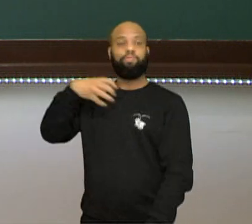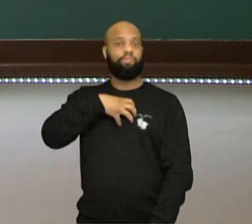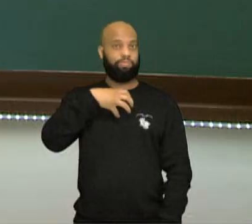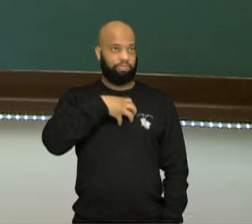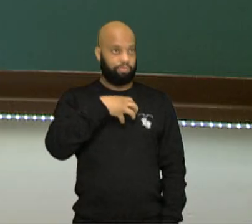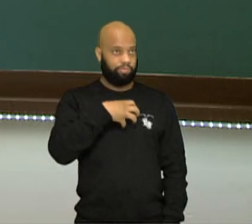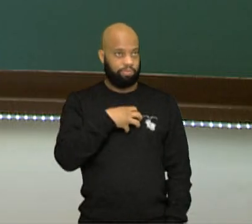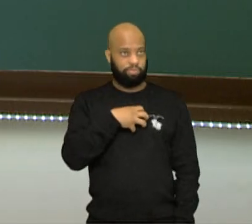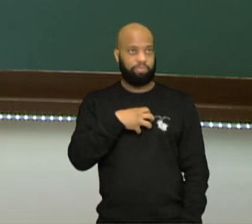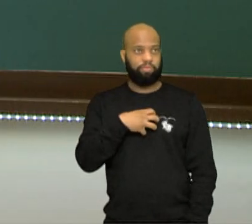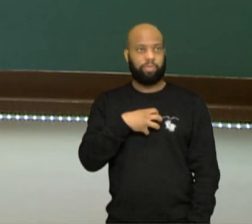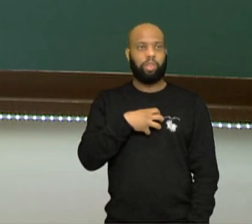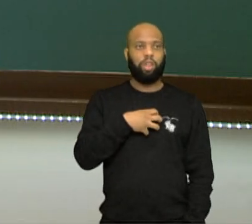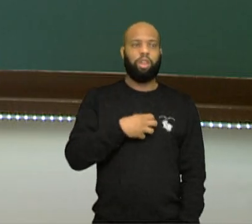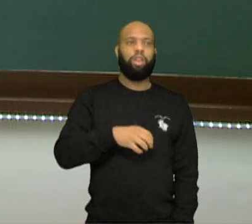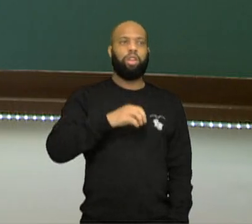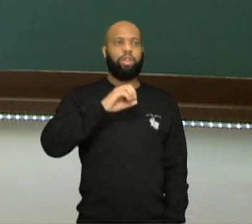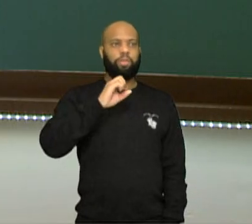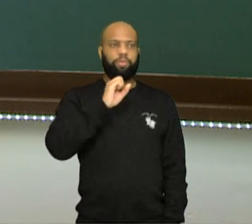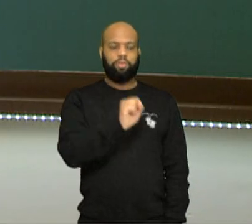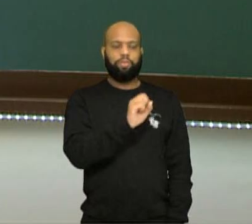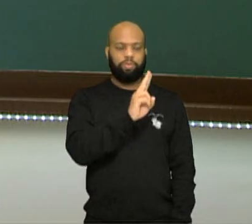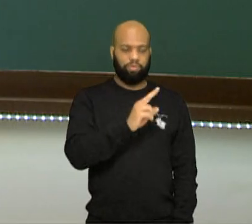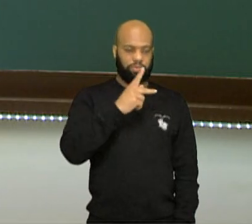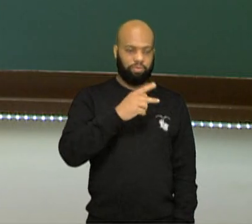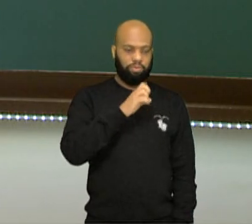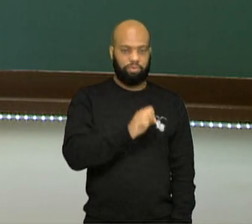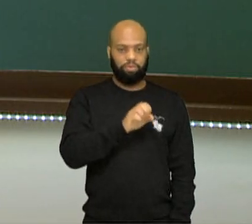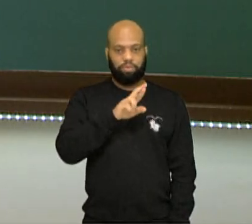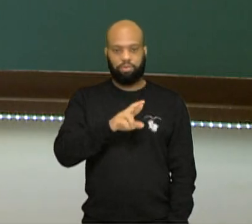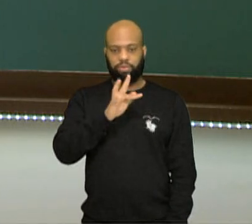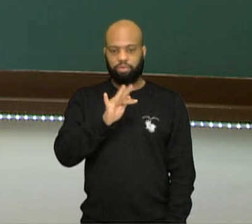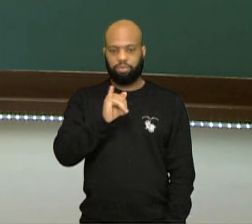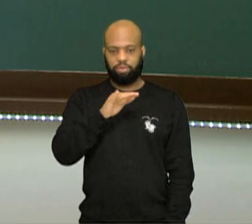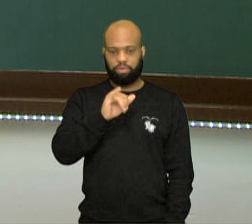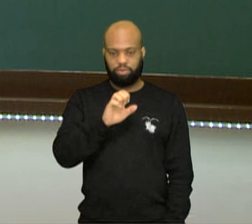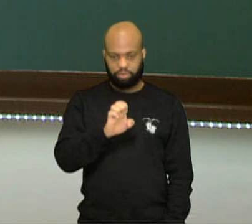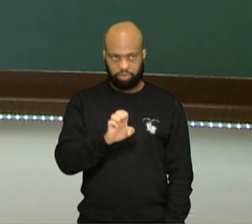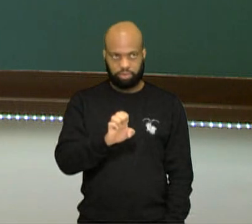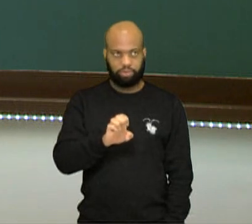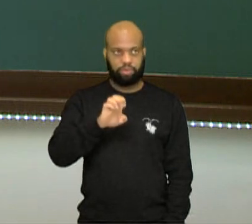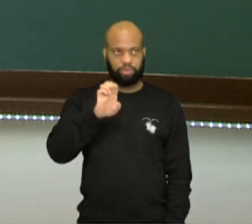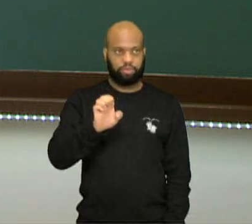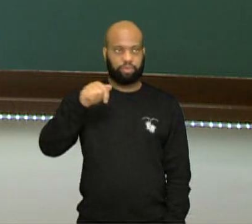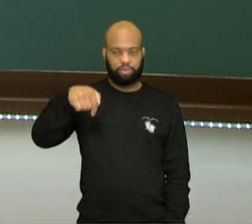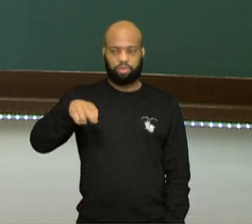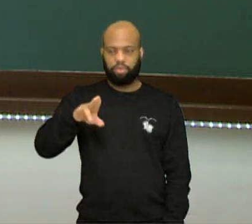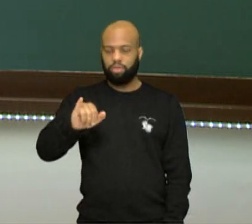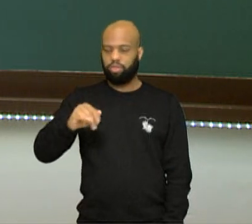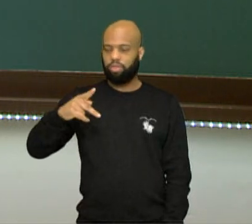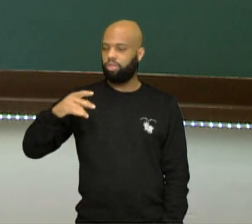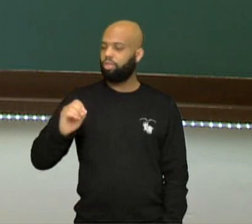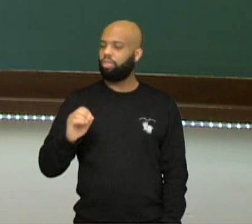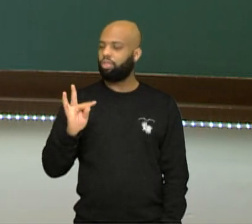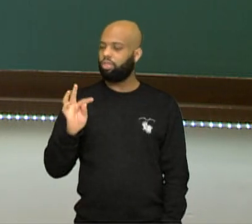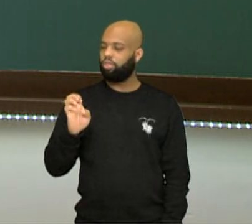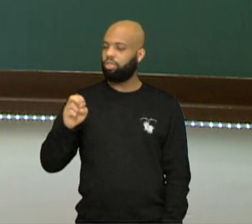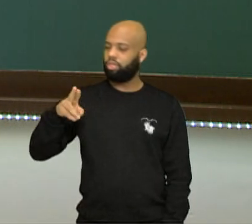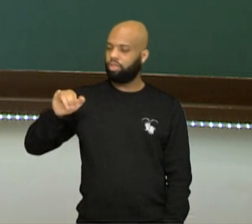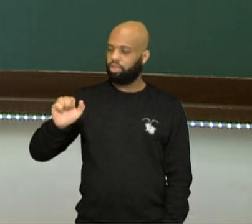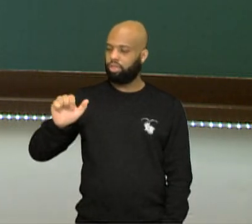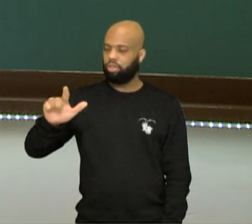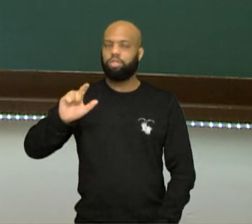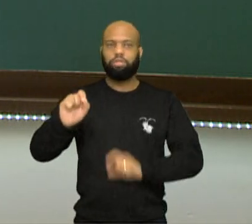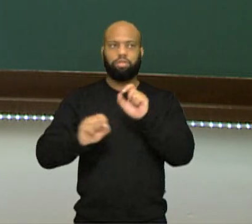tá? Uma superfície potencial equipotencial seria uma superfície esférica ao redor da carga elétrica, tá? Então,